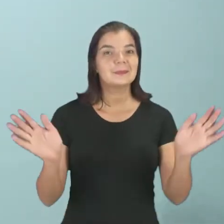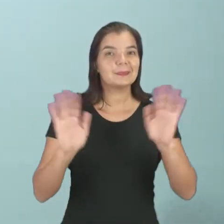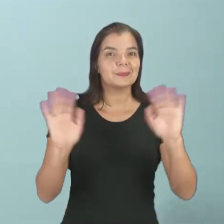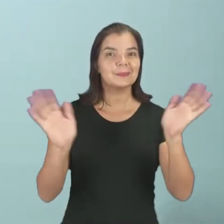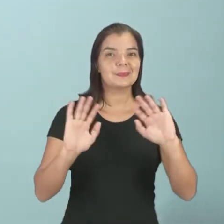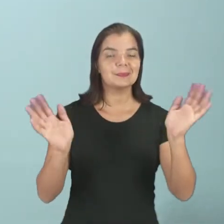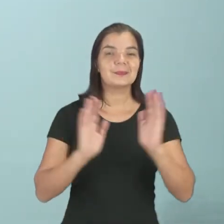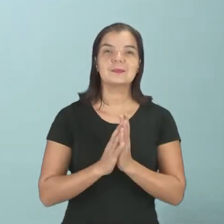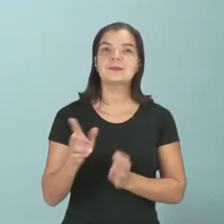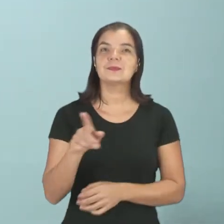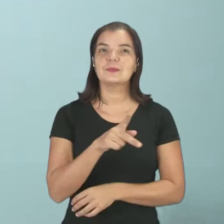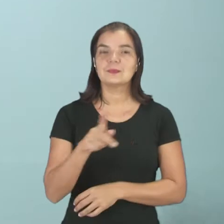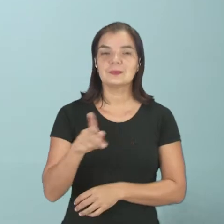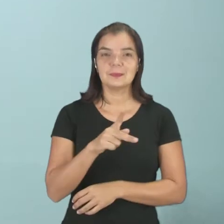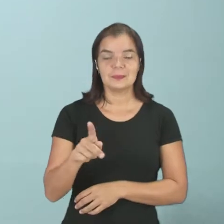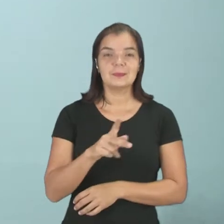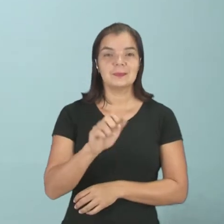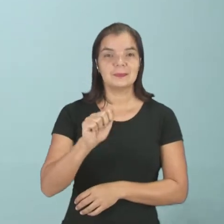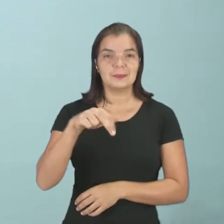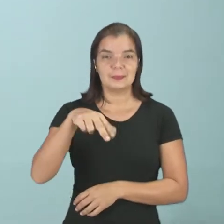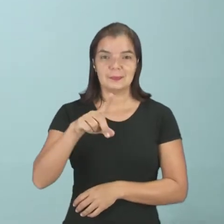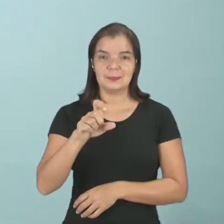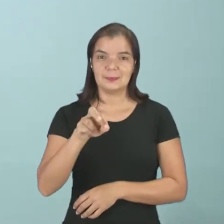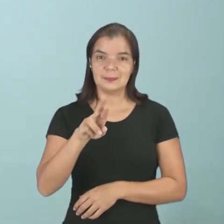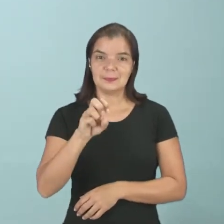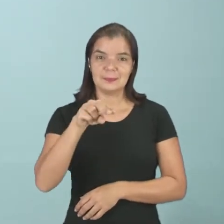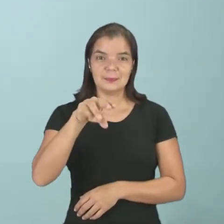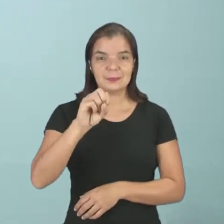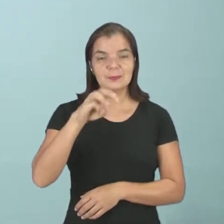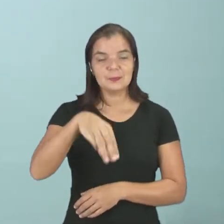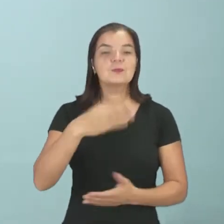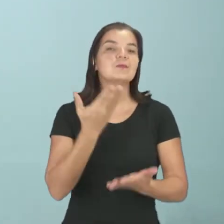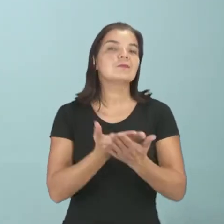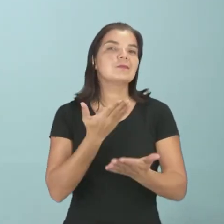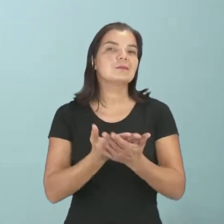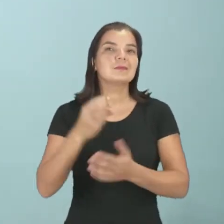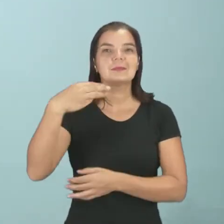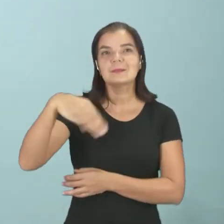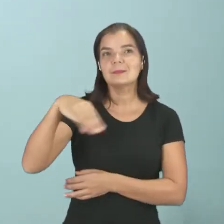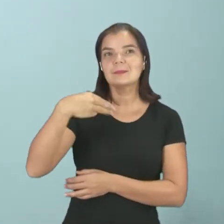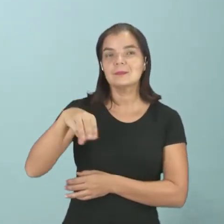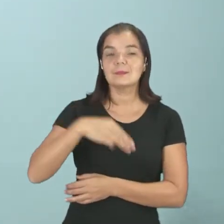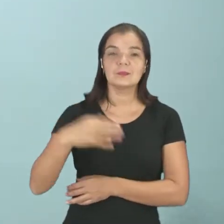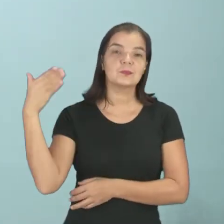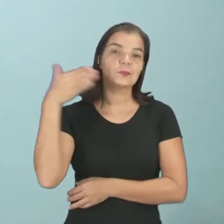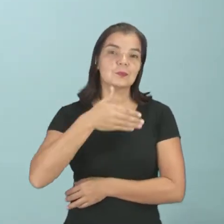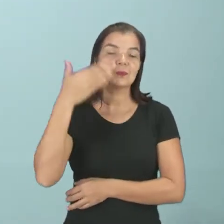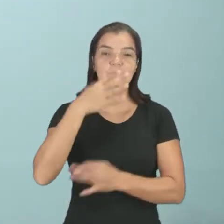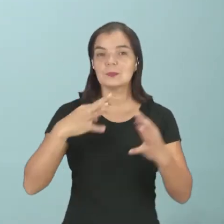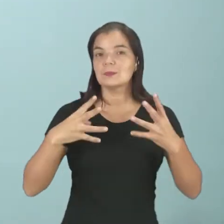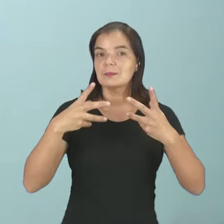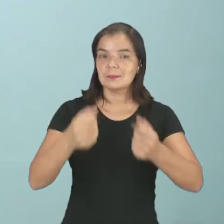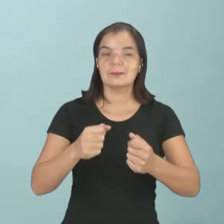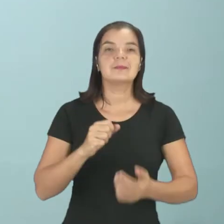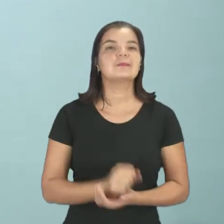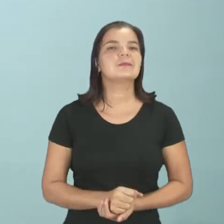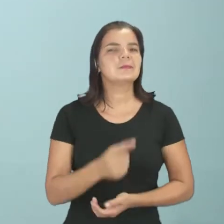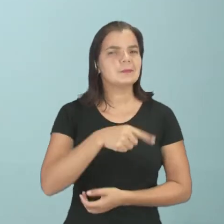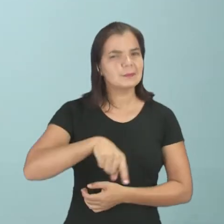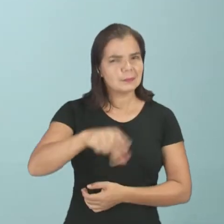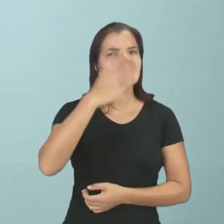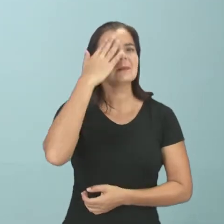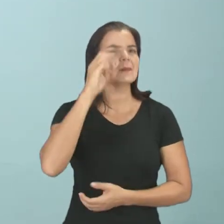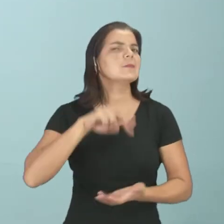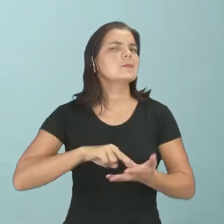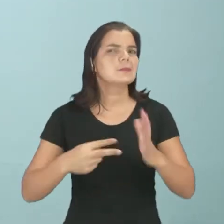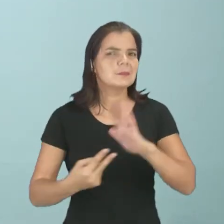Olá, eu sou o professor Anderson Mello, sou professor de matemática e a nossa aula de hoje é sobre frequência absoluta. Você sabe o